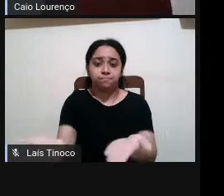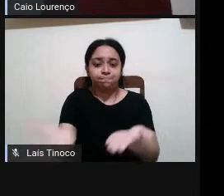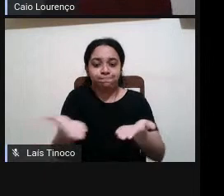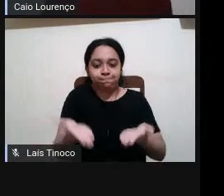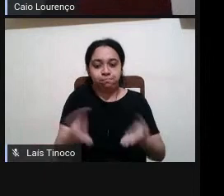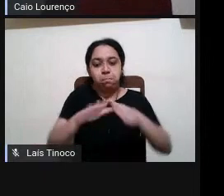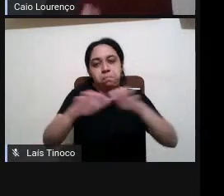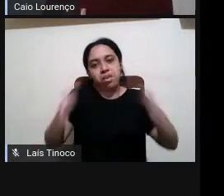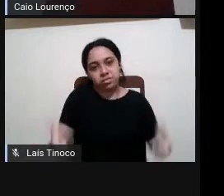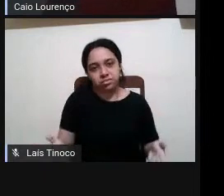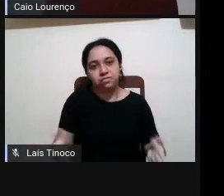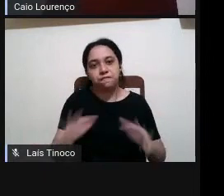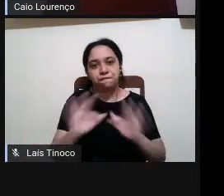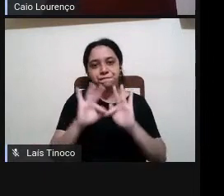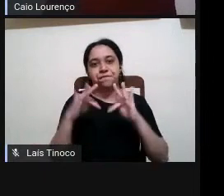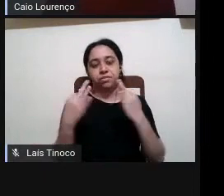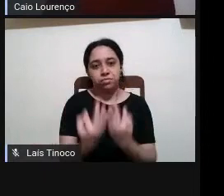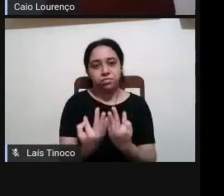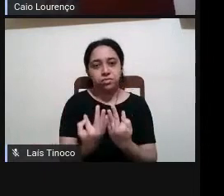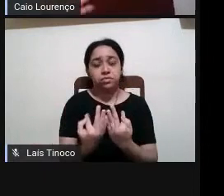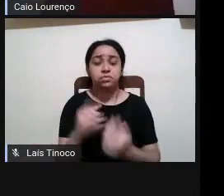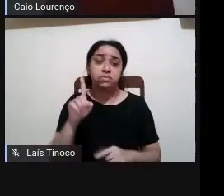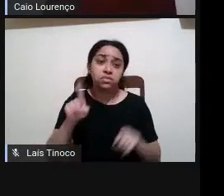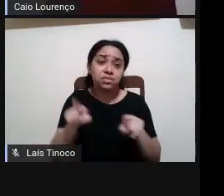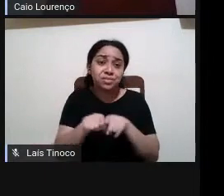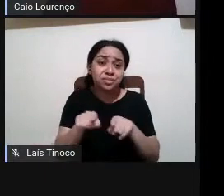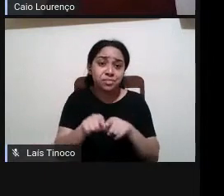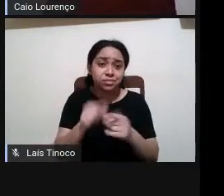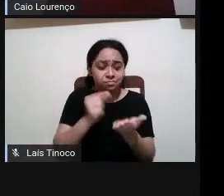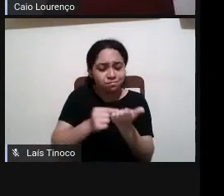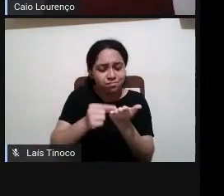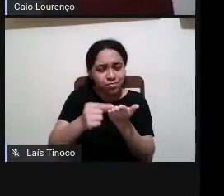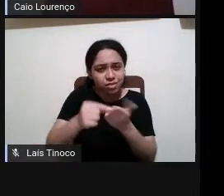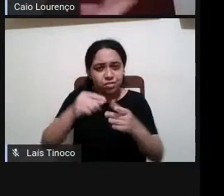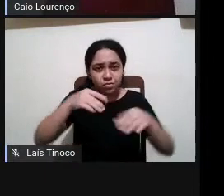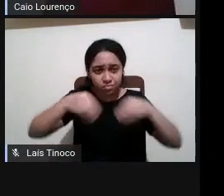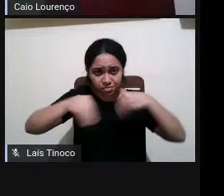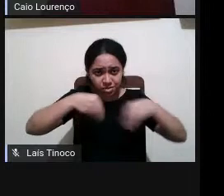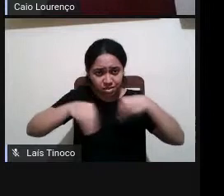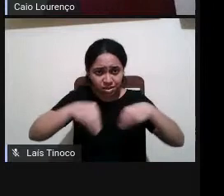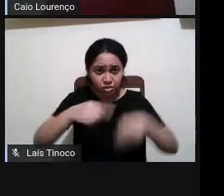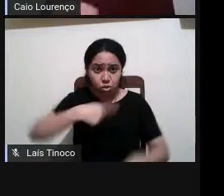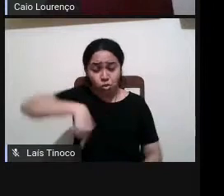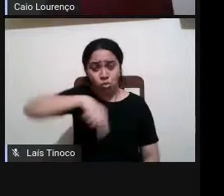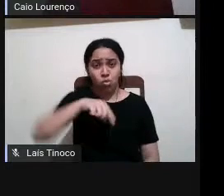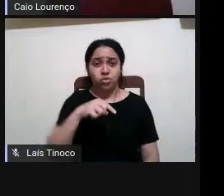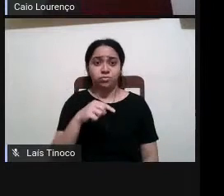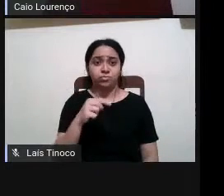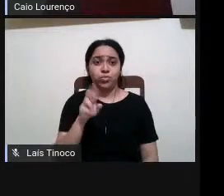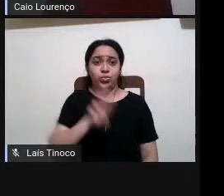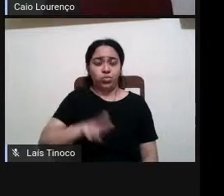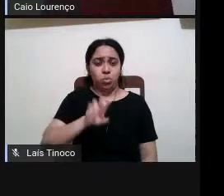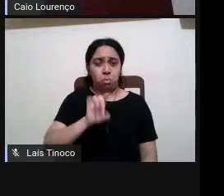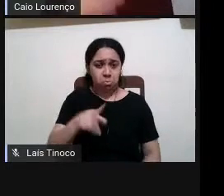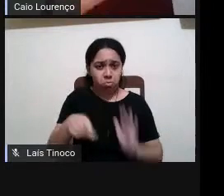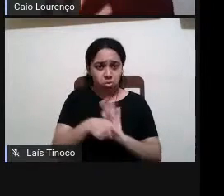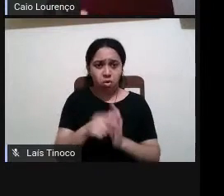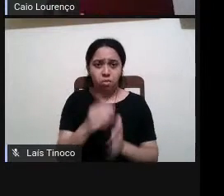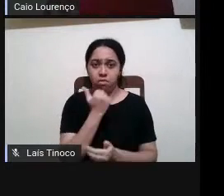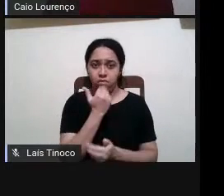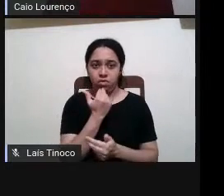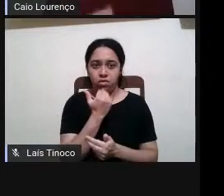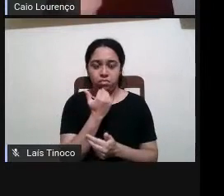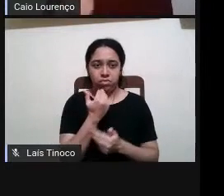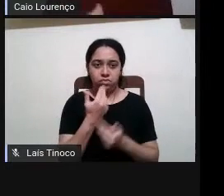né? Então, o microplástico que nós humanos consumimos, ele não vem somente da alimentação. Isso tem que